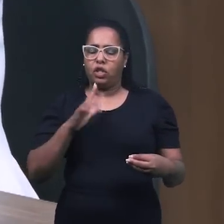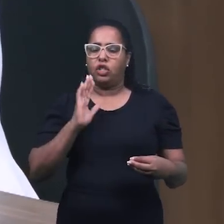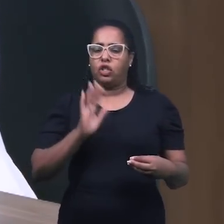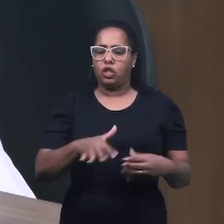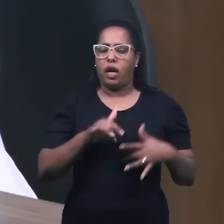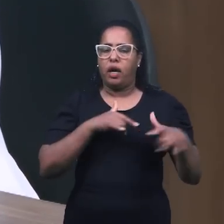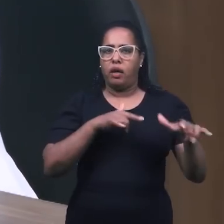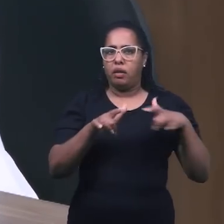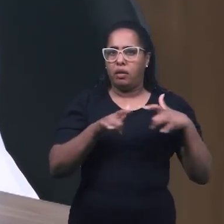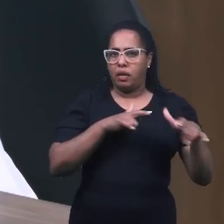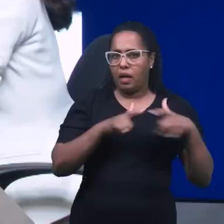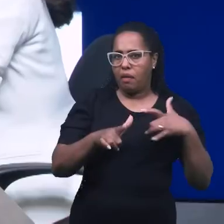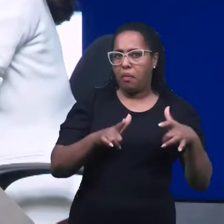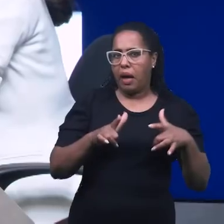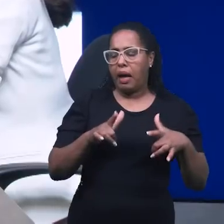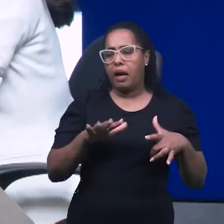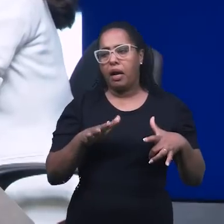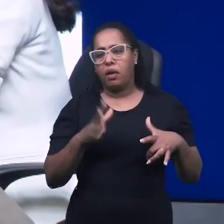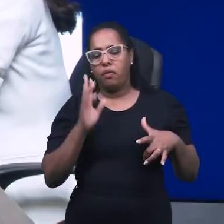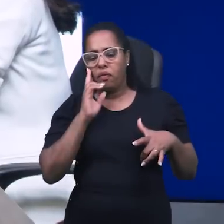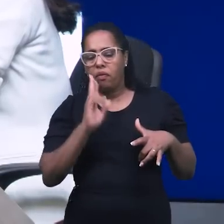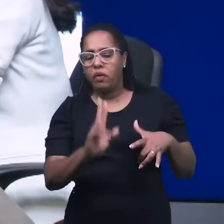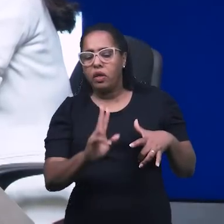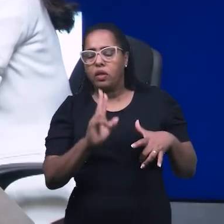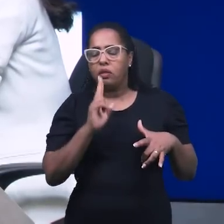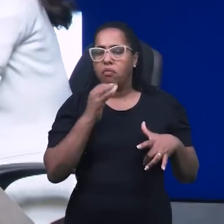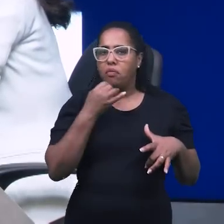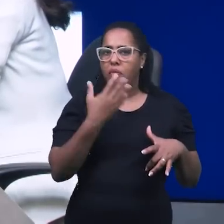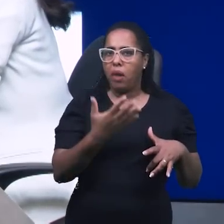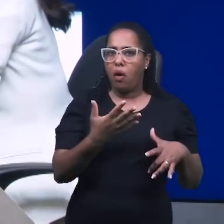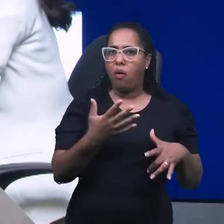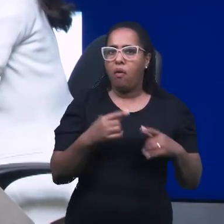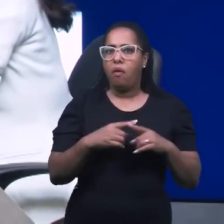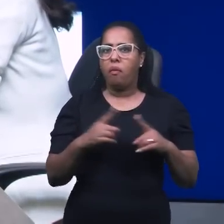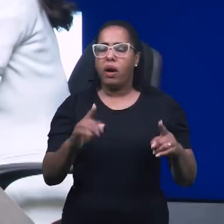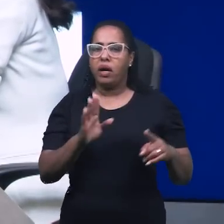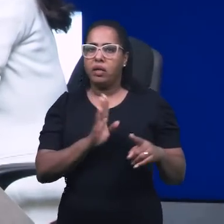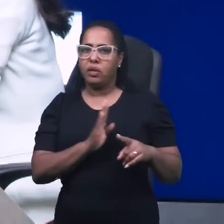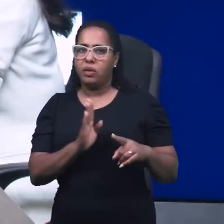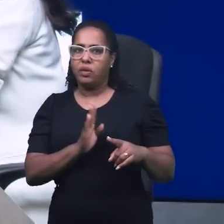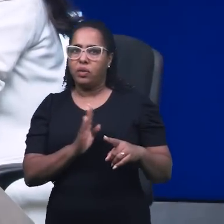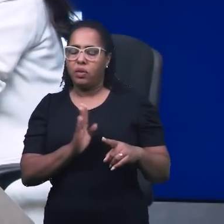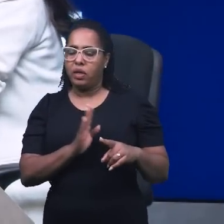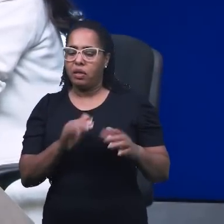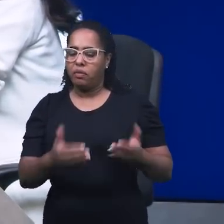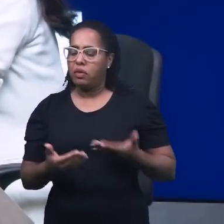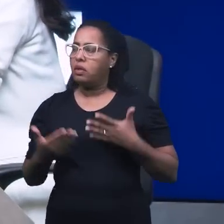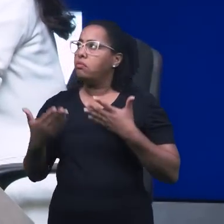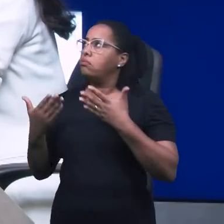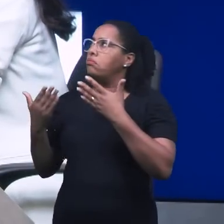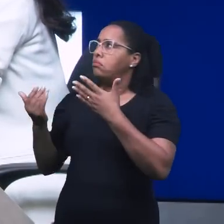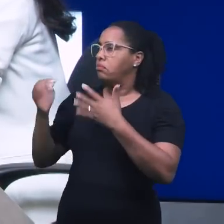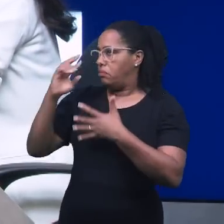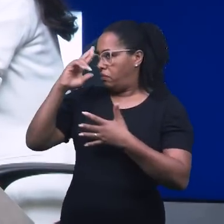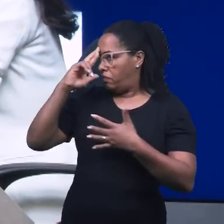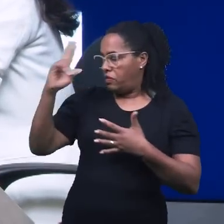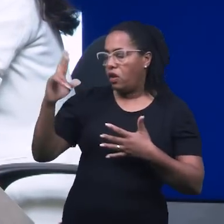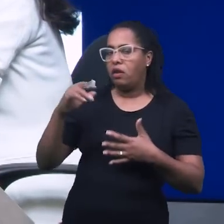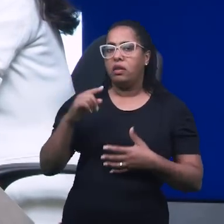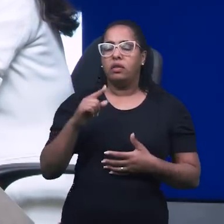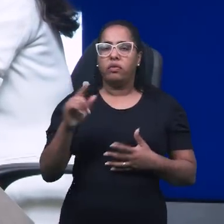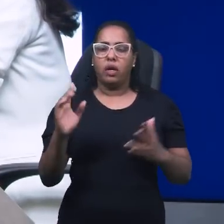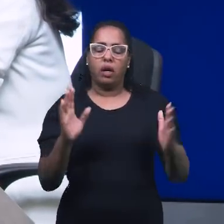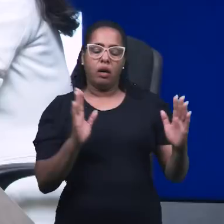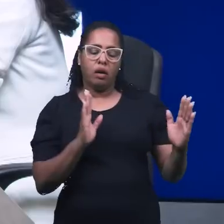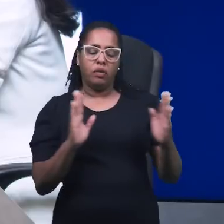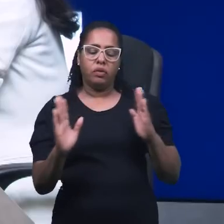no emprego, né, aparentemente bom, tranquilo, mas você desejou algo no seu coração e você apresentou isso diante do Senhor. Verdade. E você ficou